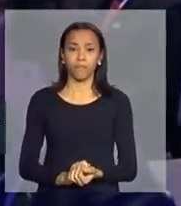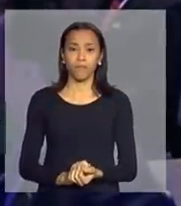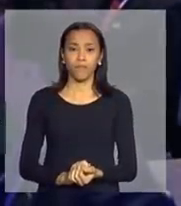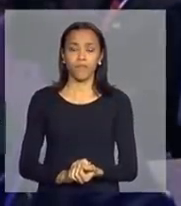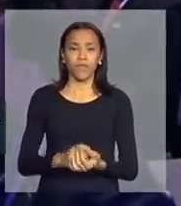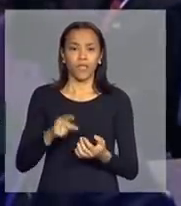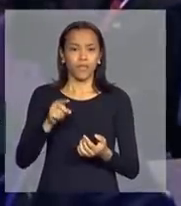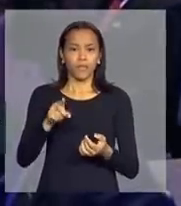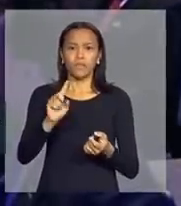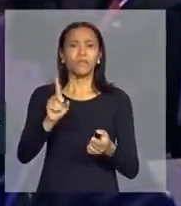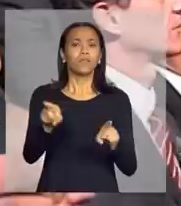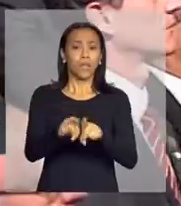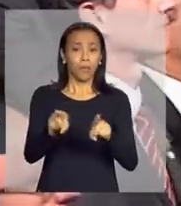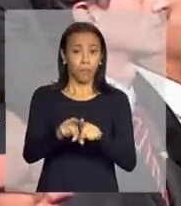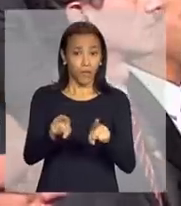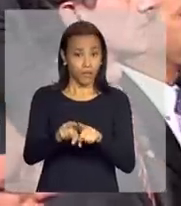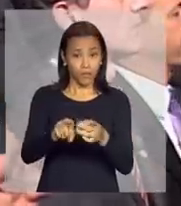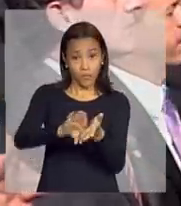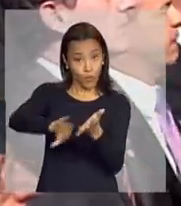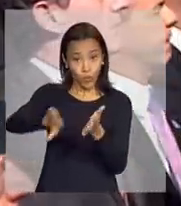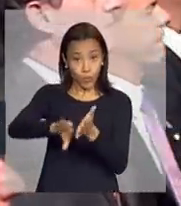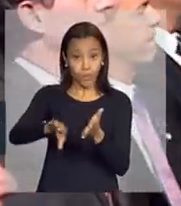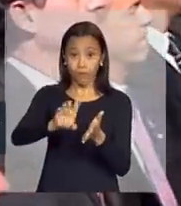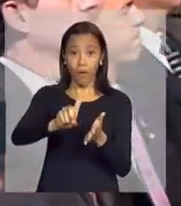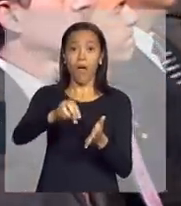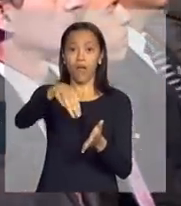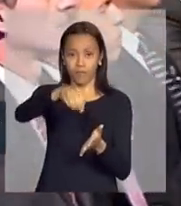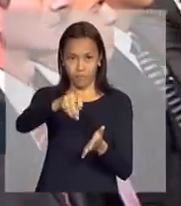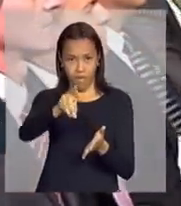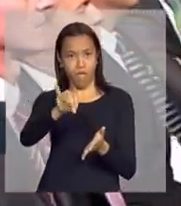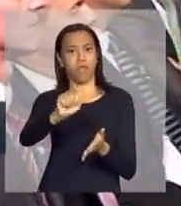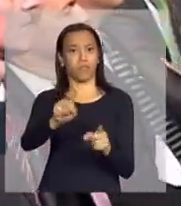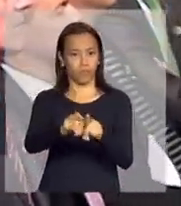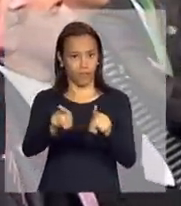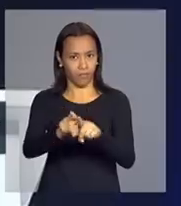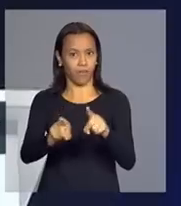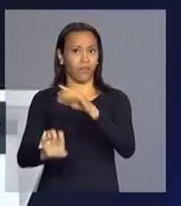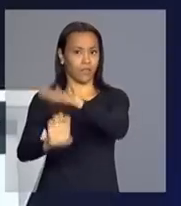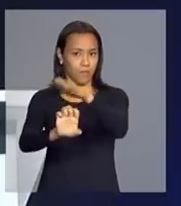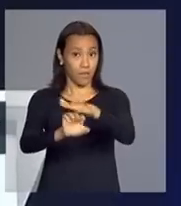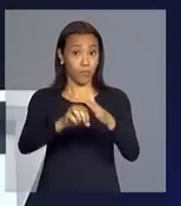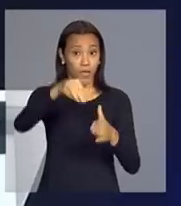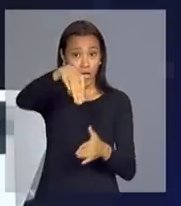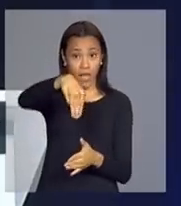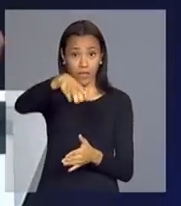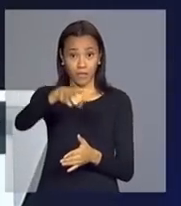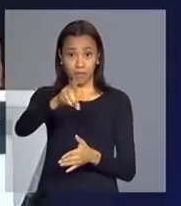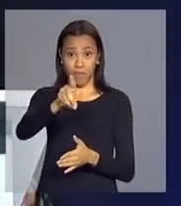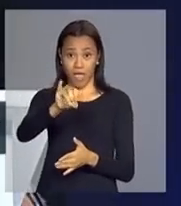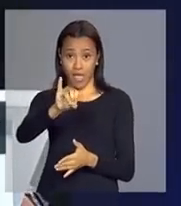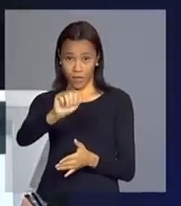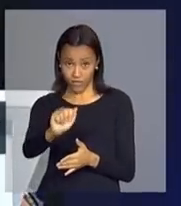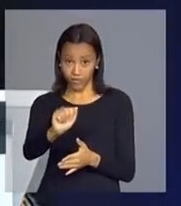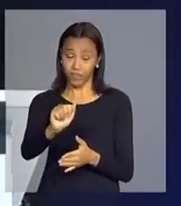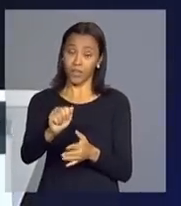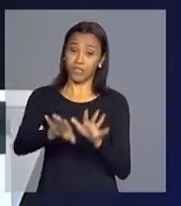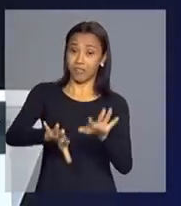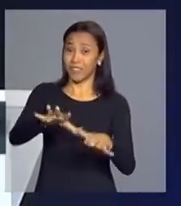sem excluir também as médias, que em alguns momentos as médias ficam deslocalizadas,